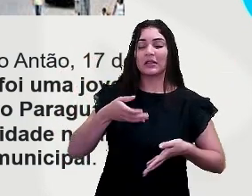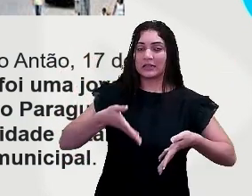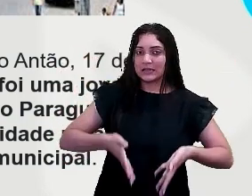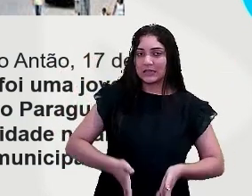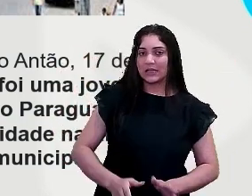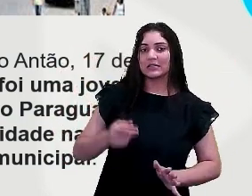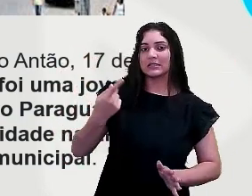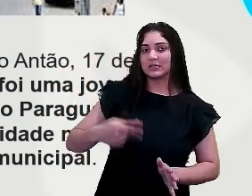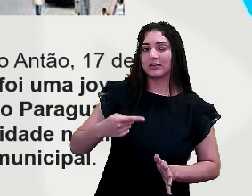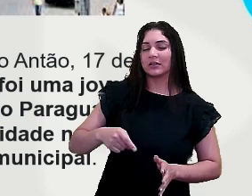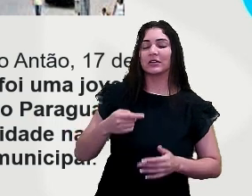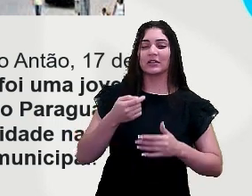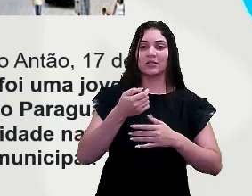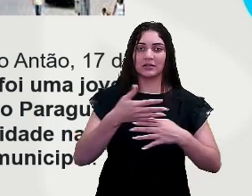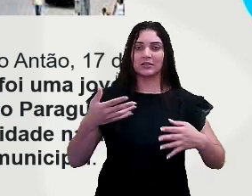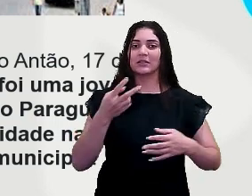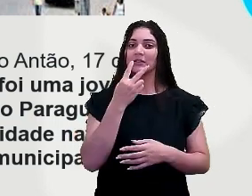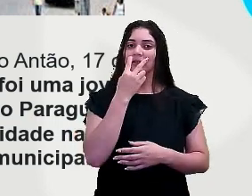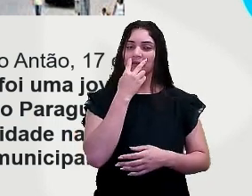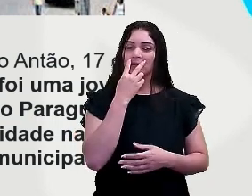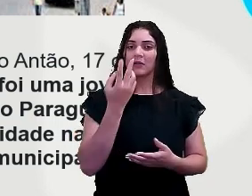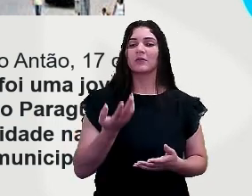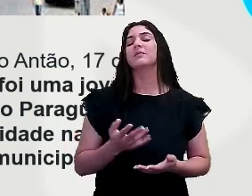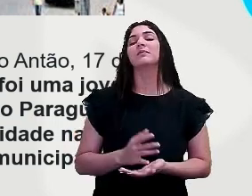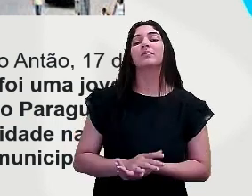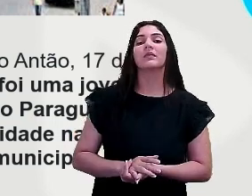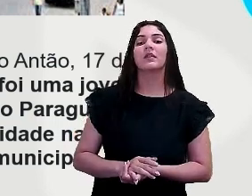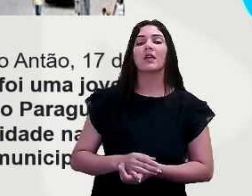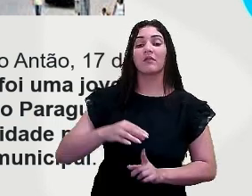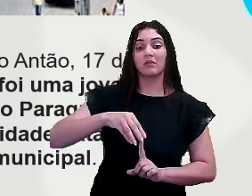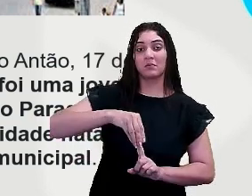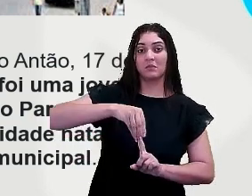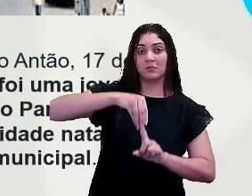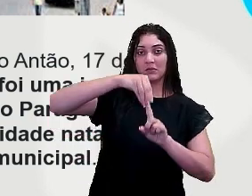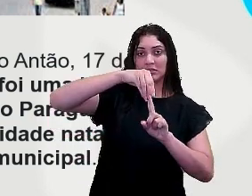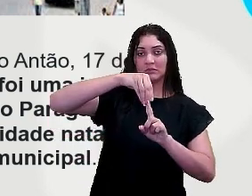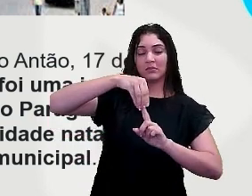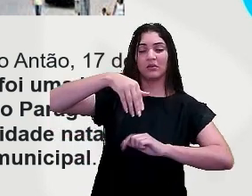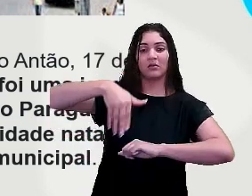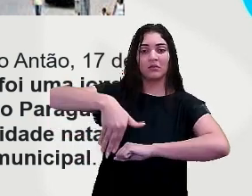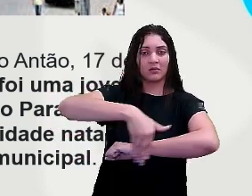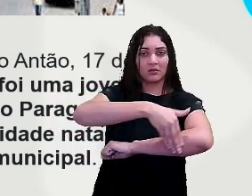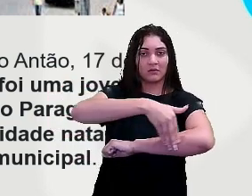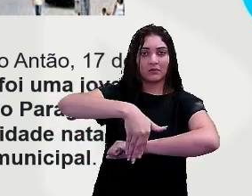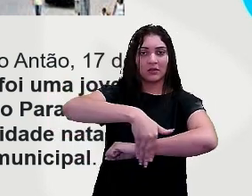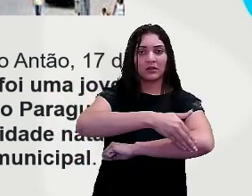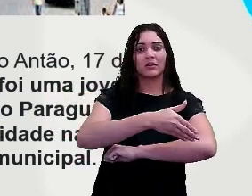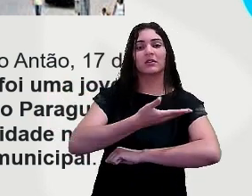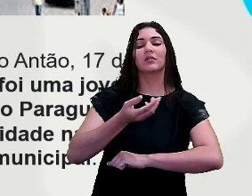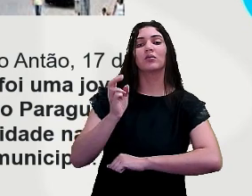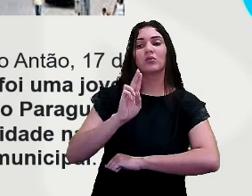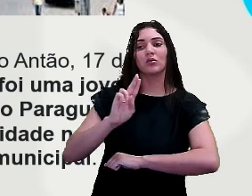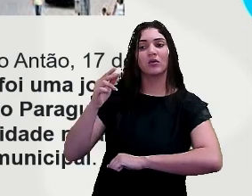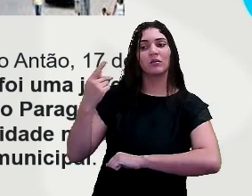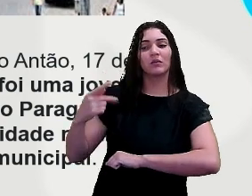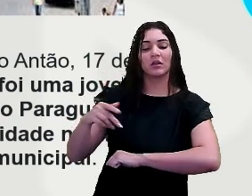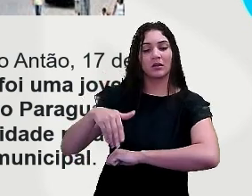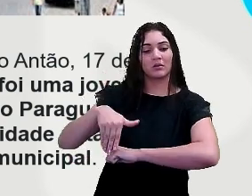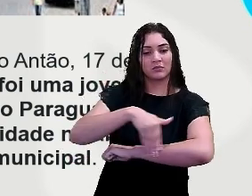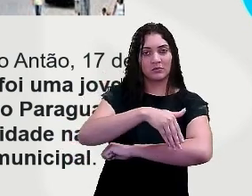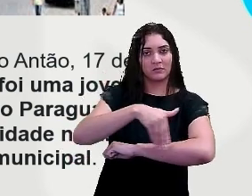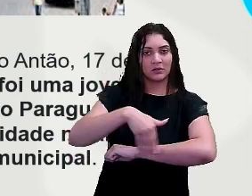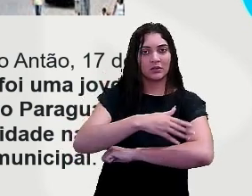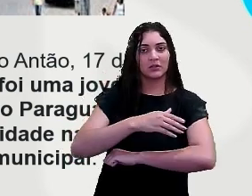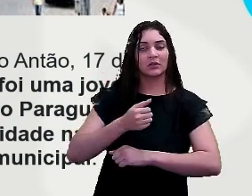nascida aqui em Vitória de Santo Antão. Então, ela foi a principal avenida, né? O nome dela foi a principal